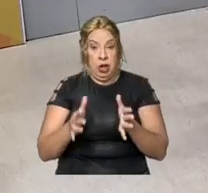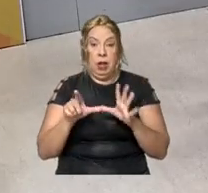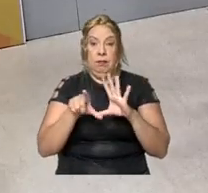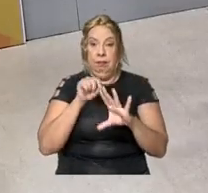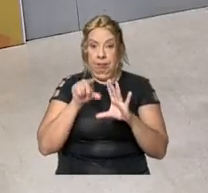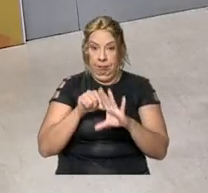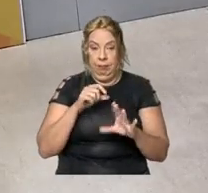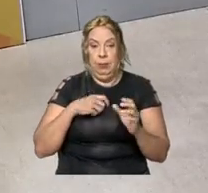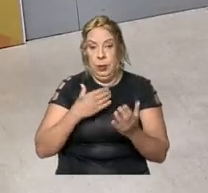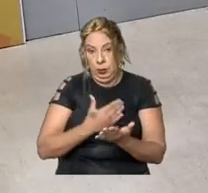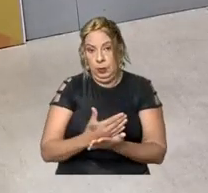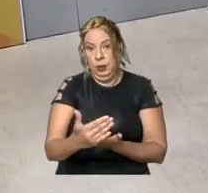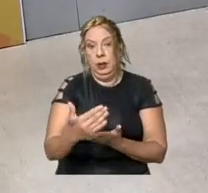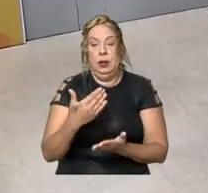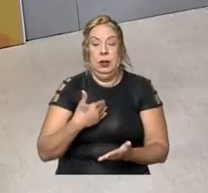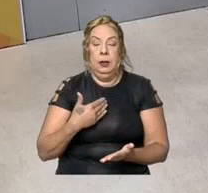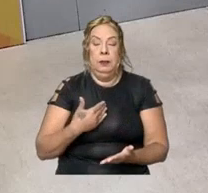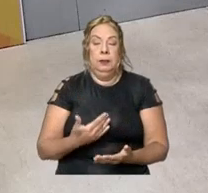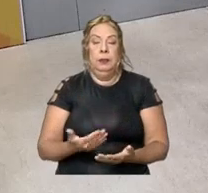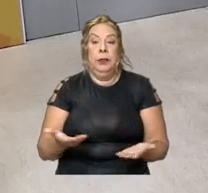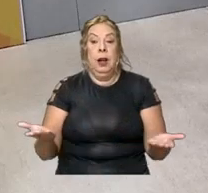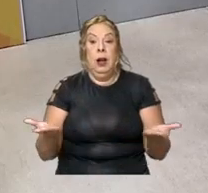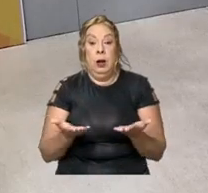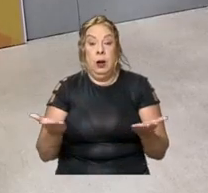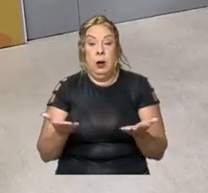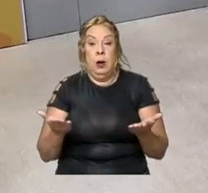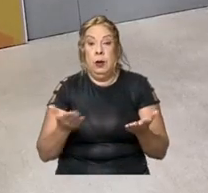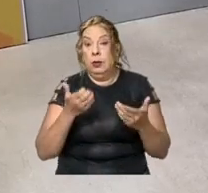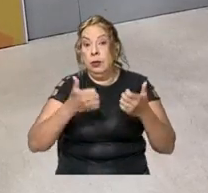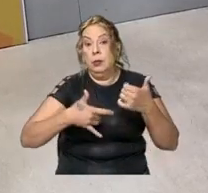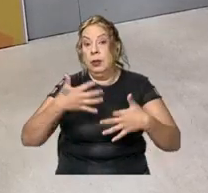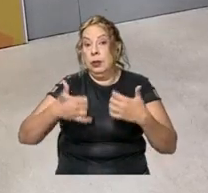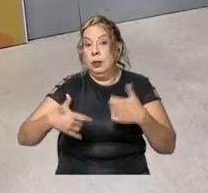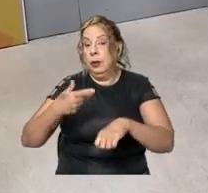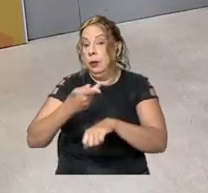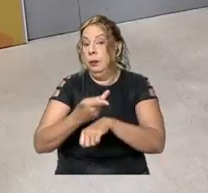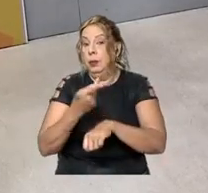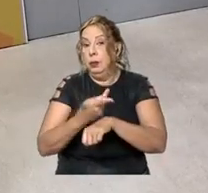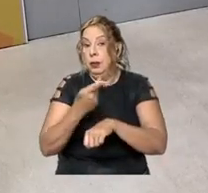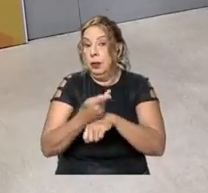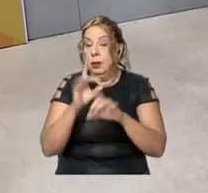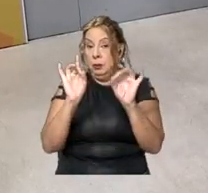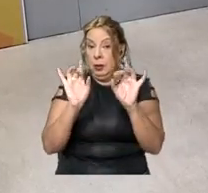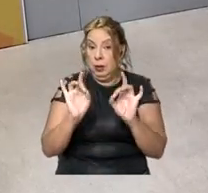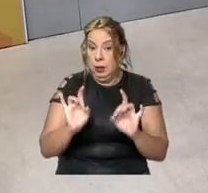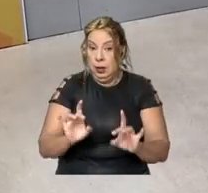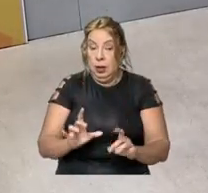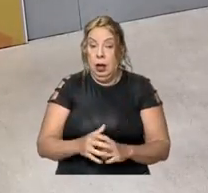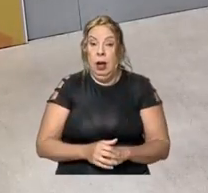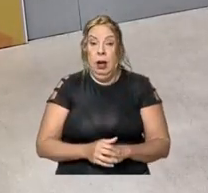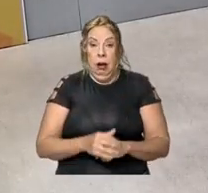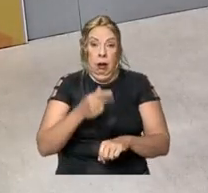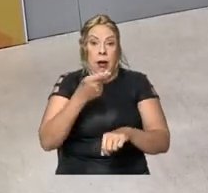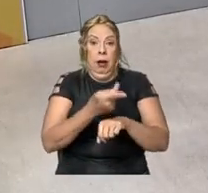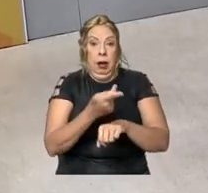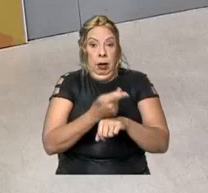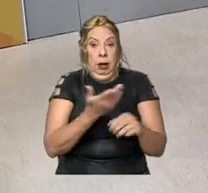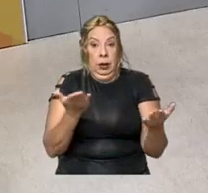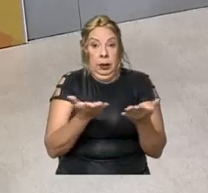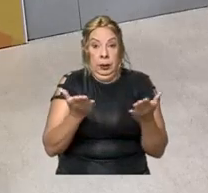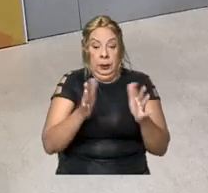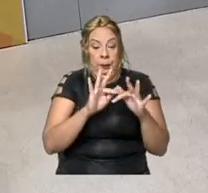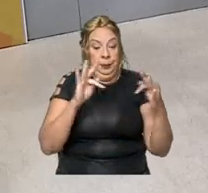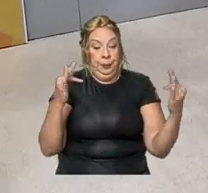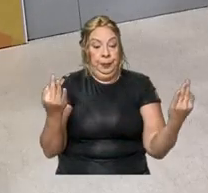do Cajucap, Dia das Crianças, vamos falar, né, aqui que tem premiação para lá de especial. Premiação que hoje é para a